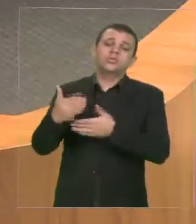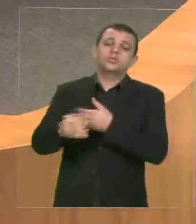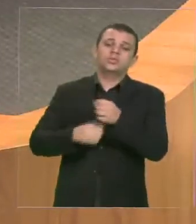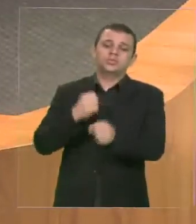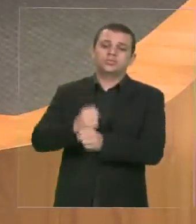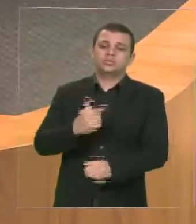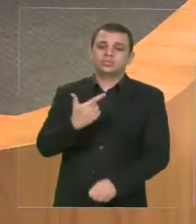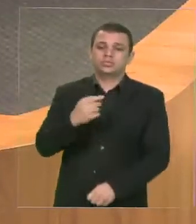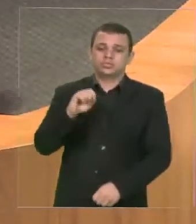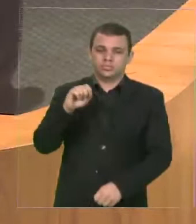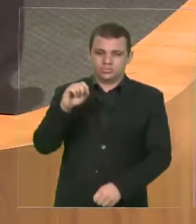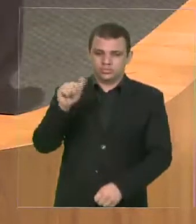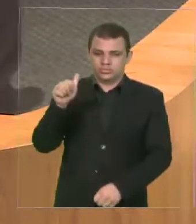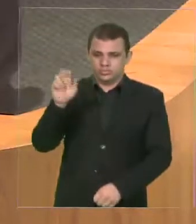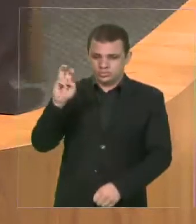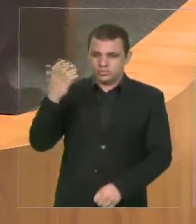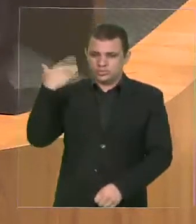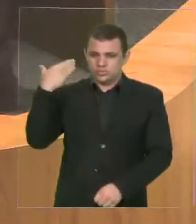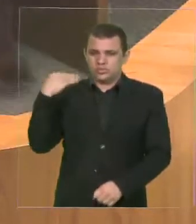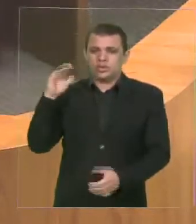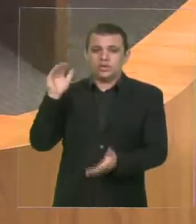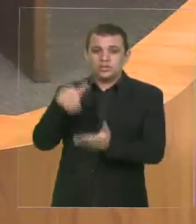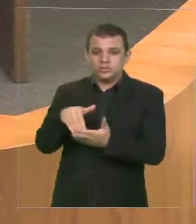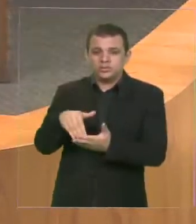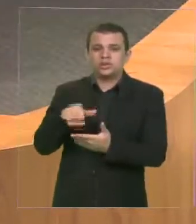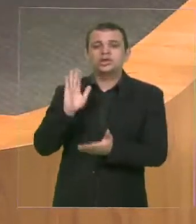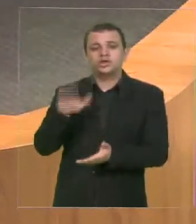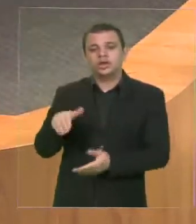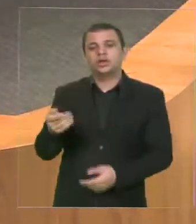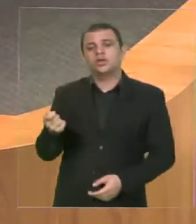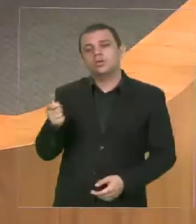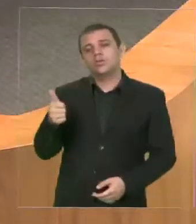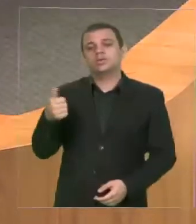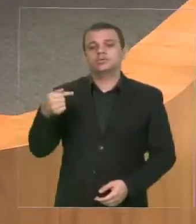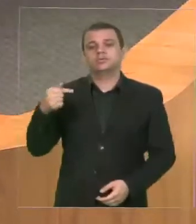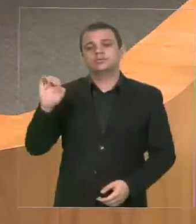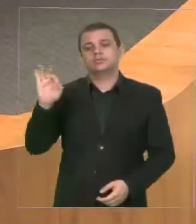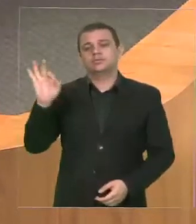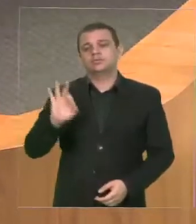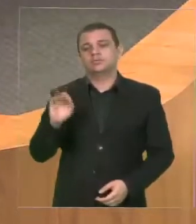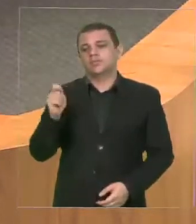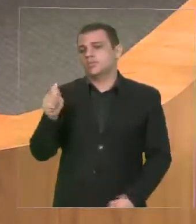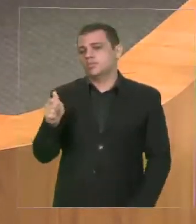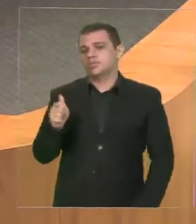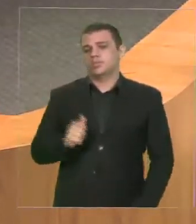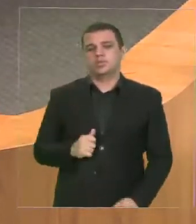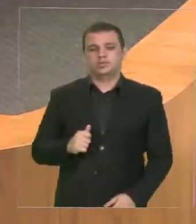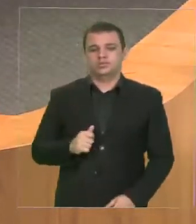dívidas já remontavam a quase 70%